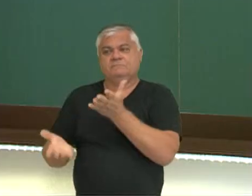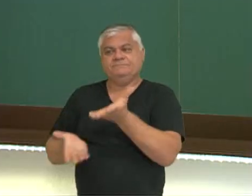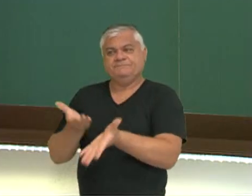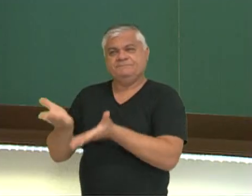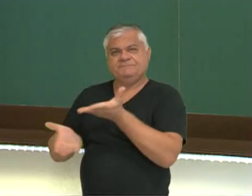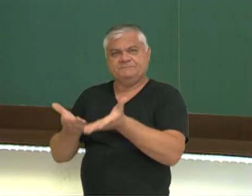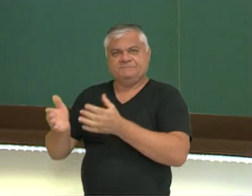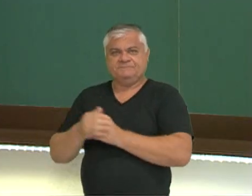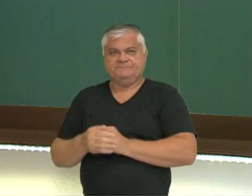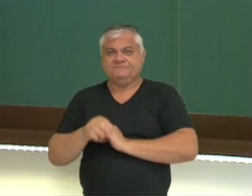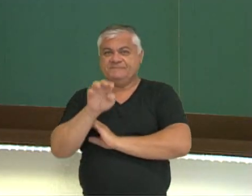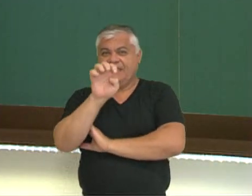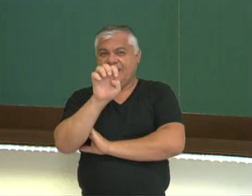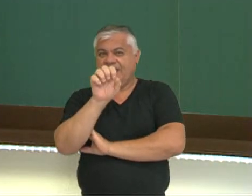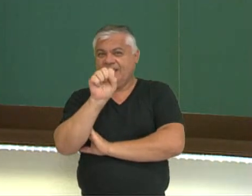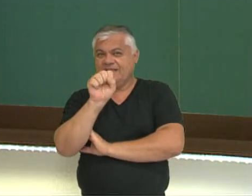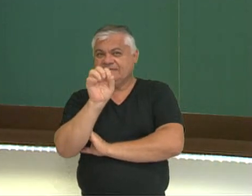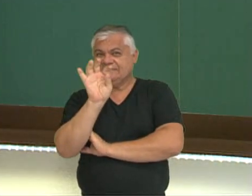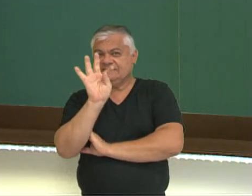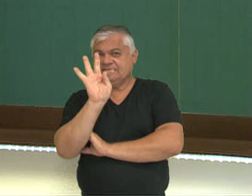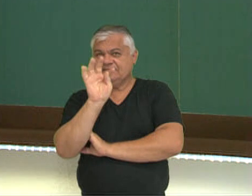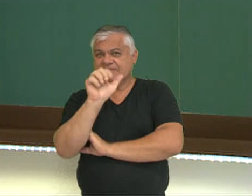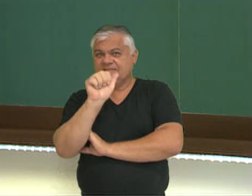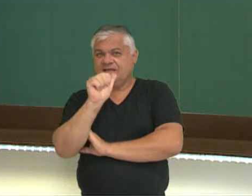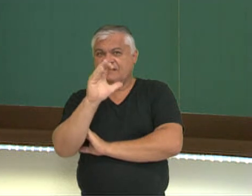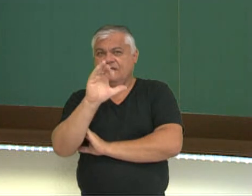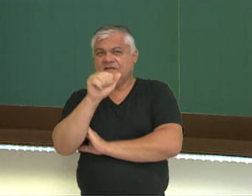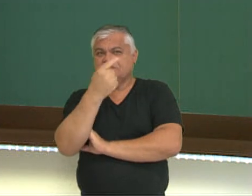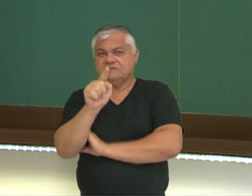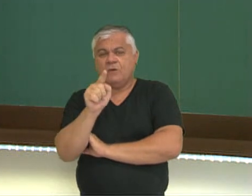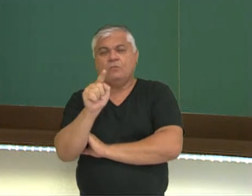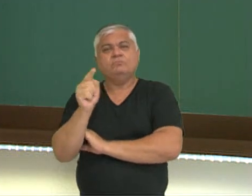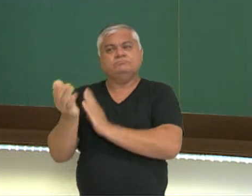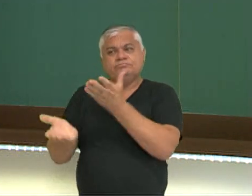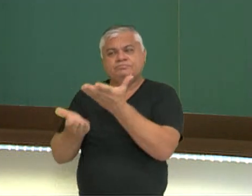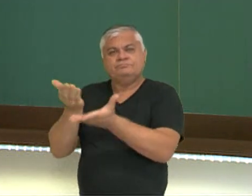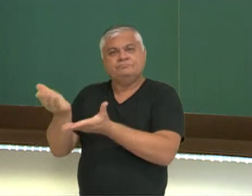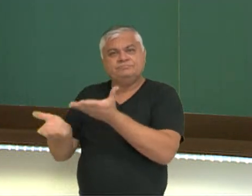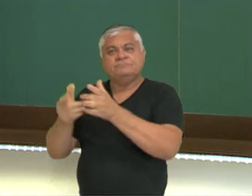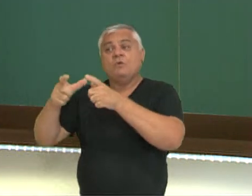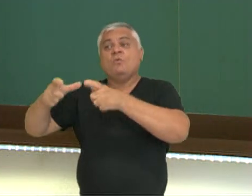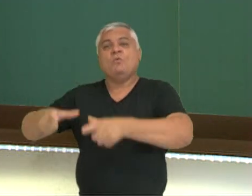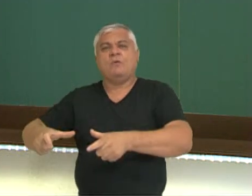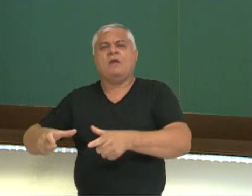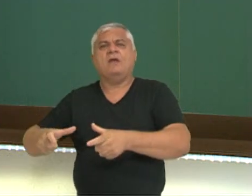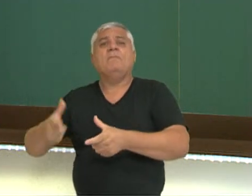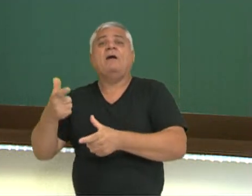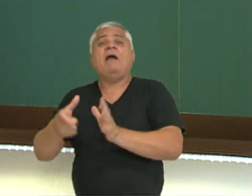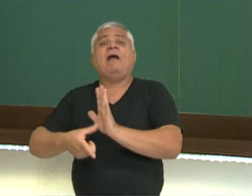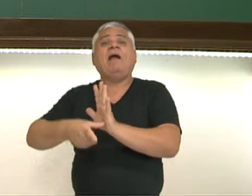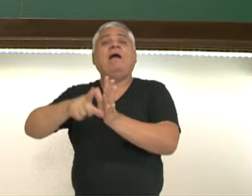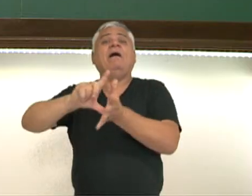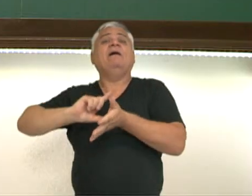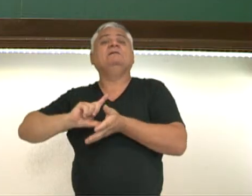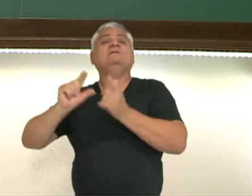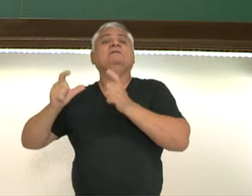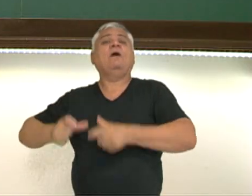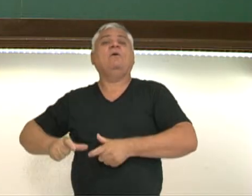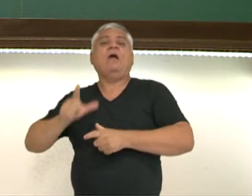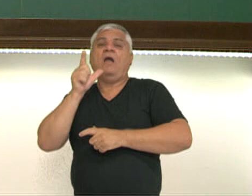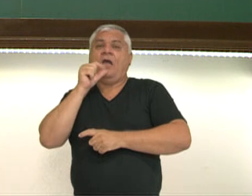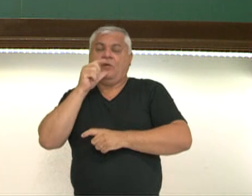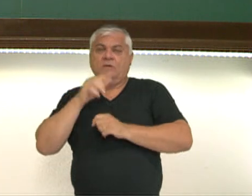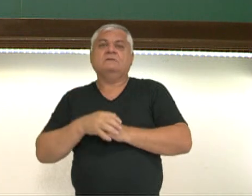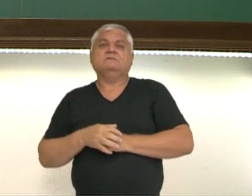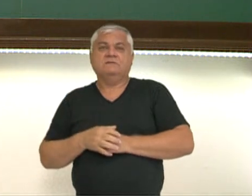é, antes de chegar à estação de tratamento, de onde é que nós retiramos essa água? Bom, essa água,